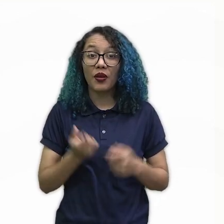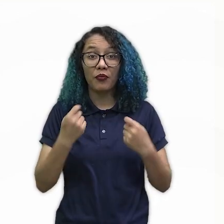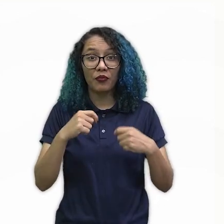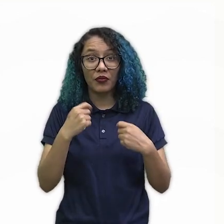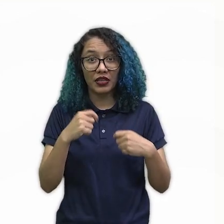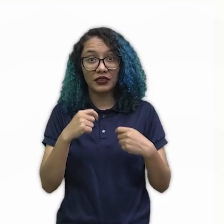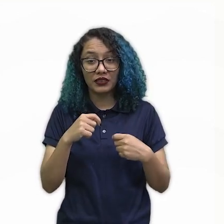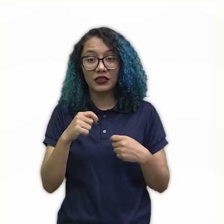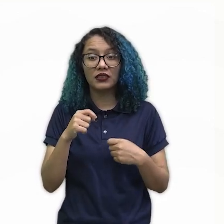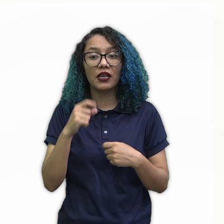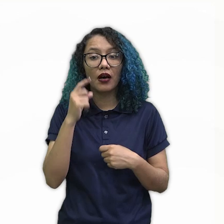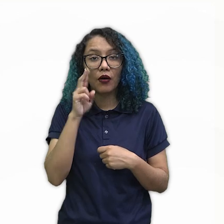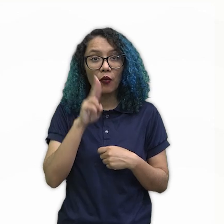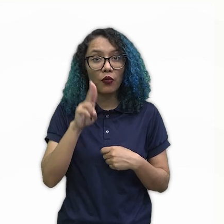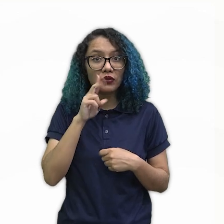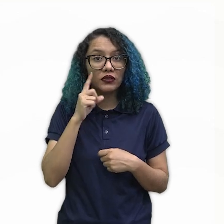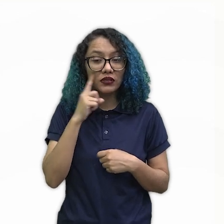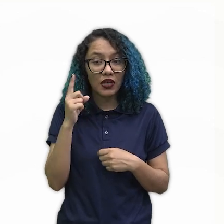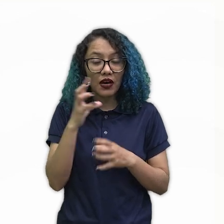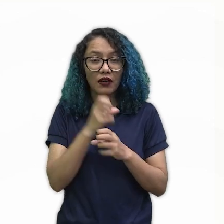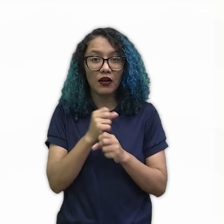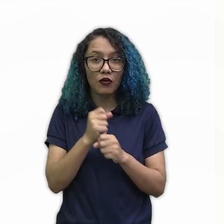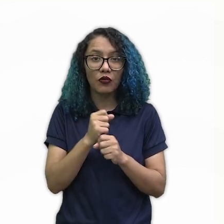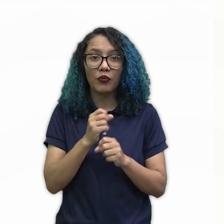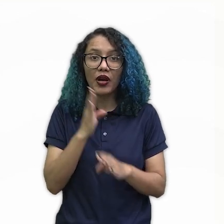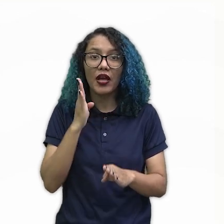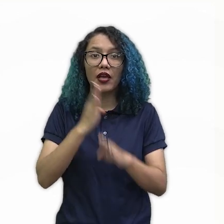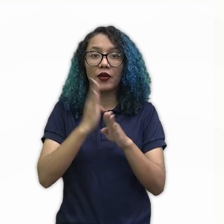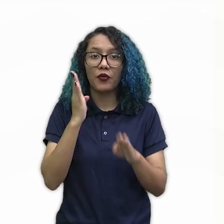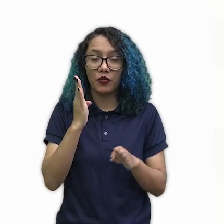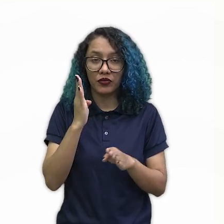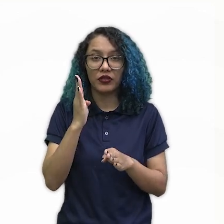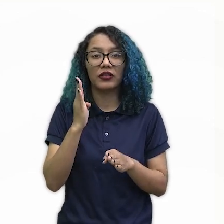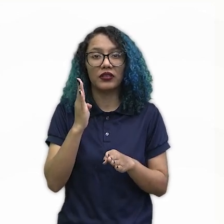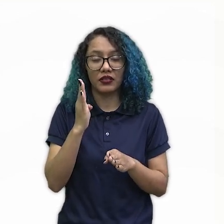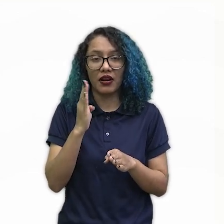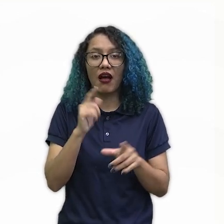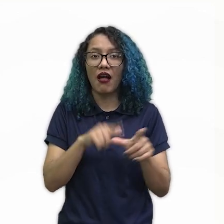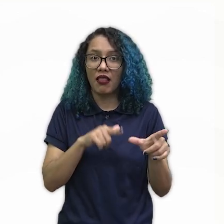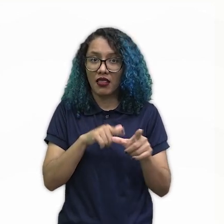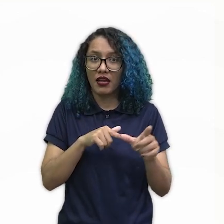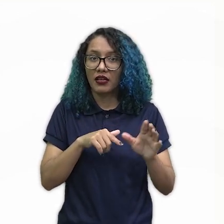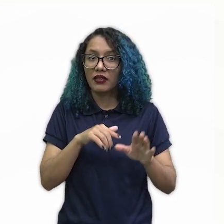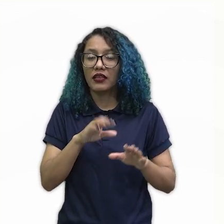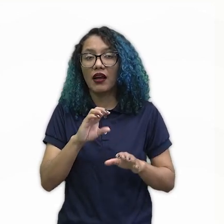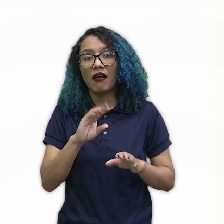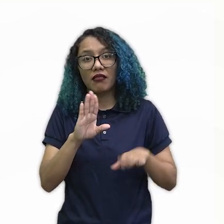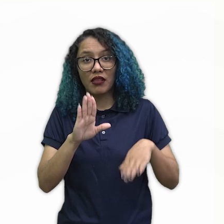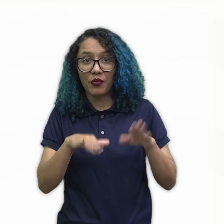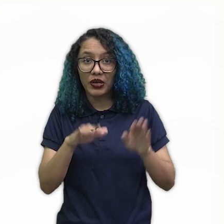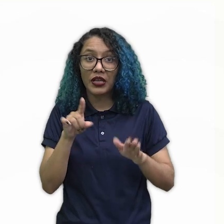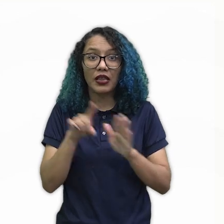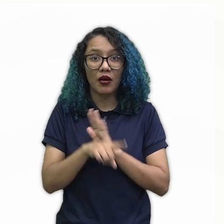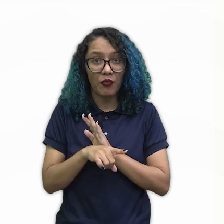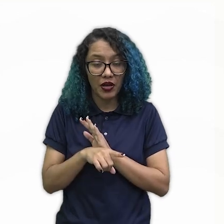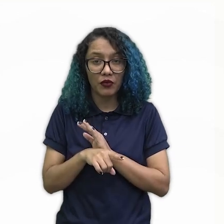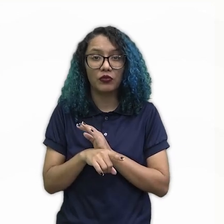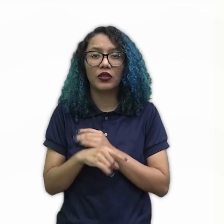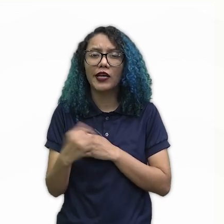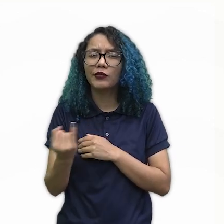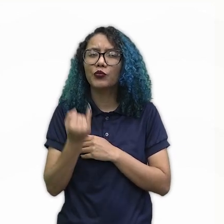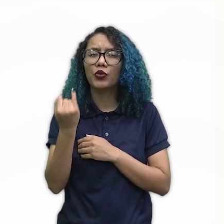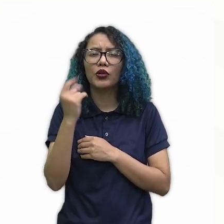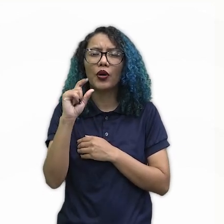para que você ache lá o valor da variável que ele peça ou de acordo com o enunciado que está sendo dado. Então, o que é